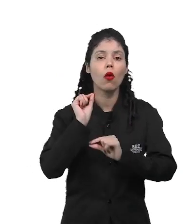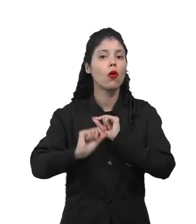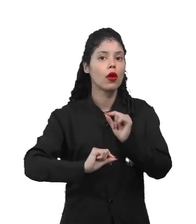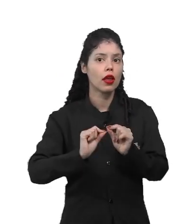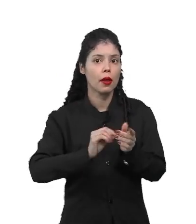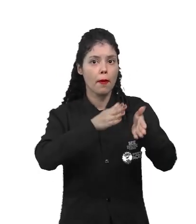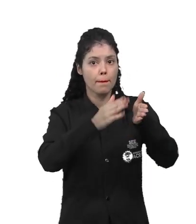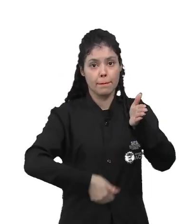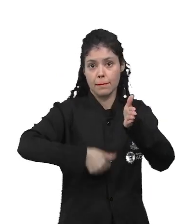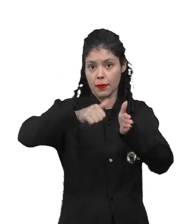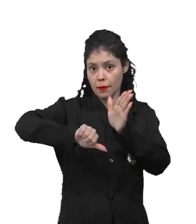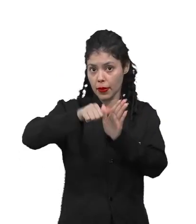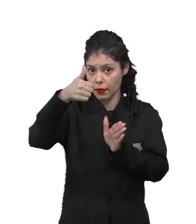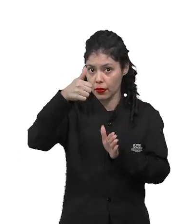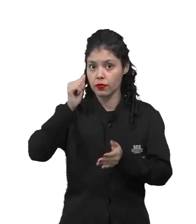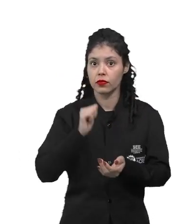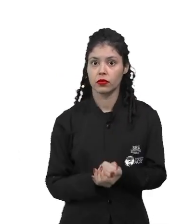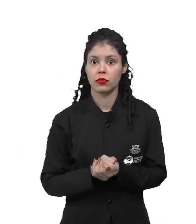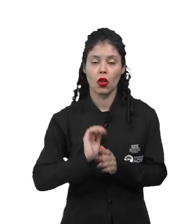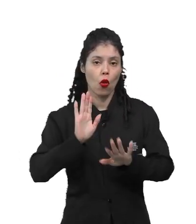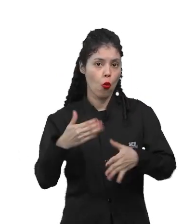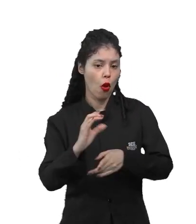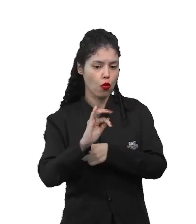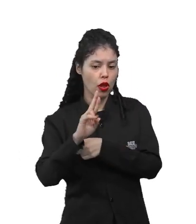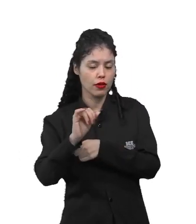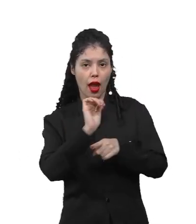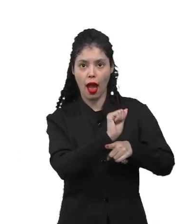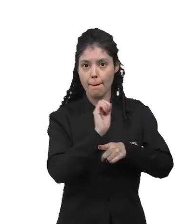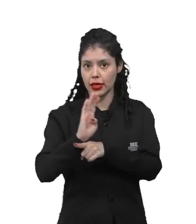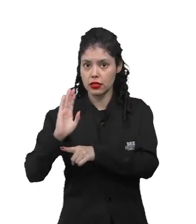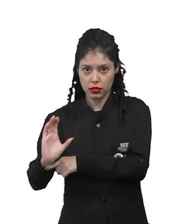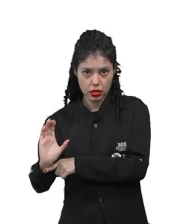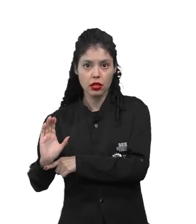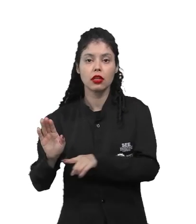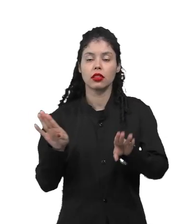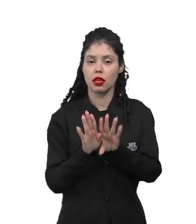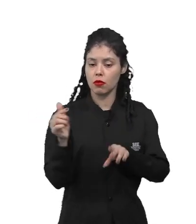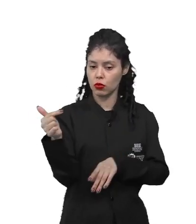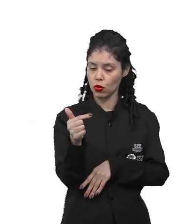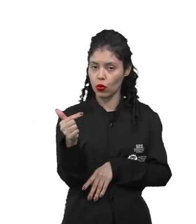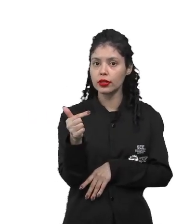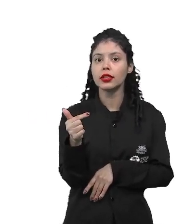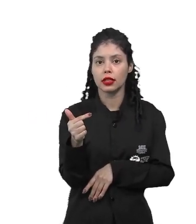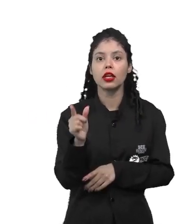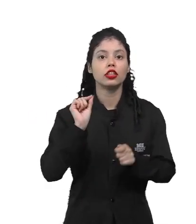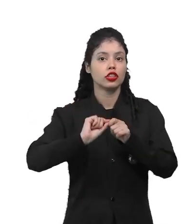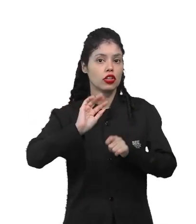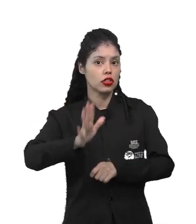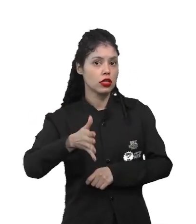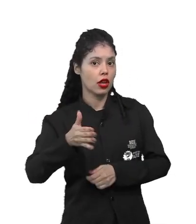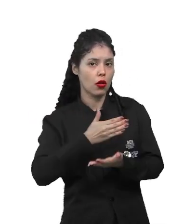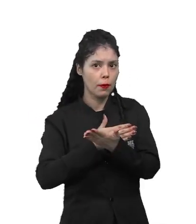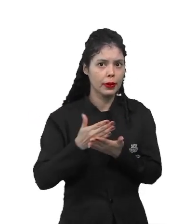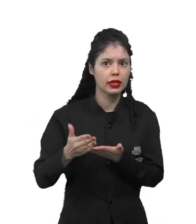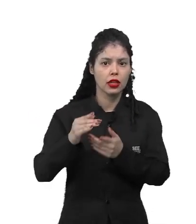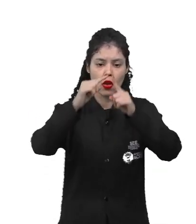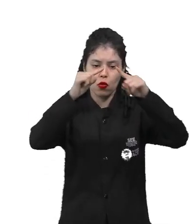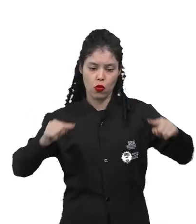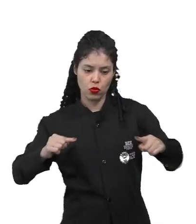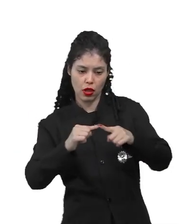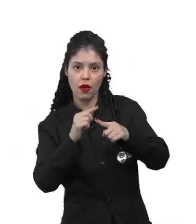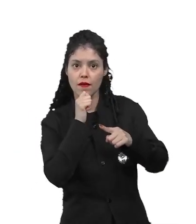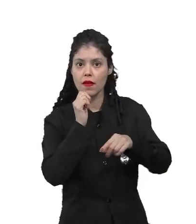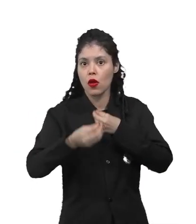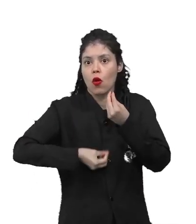com um passo 1, né, identificando os coeficientes A, B e C. Em um passo 2, eu já começo a trabalhar com os valores de delta. Por exemplo,